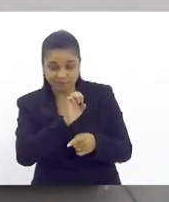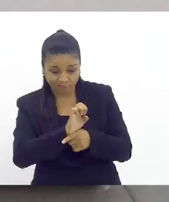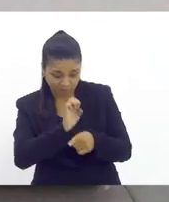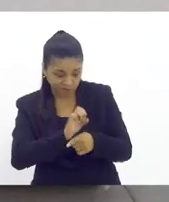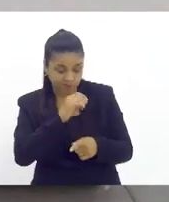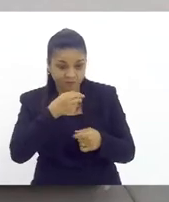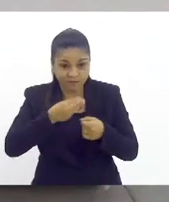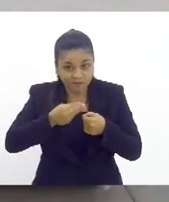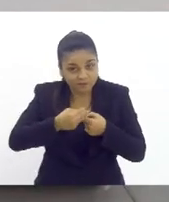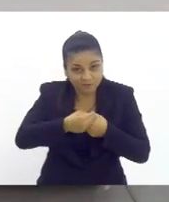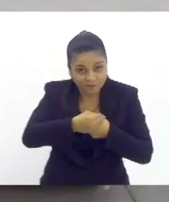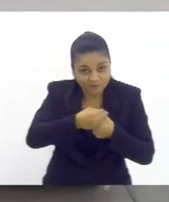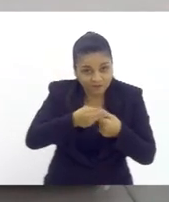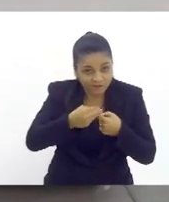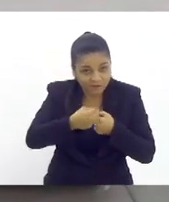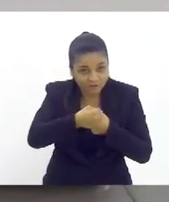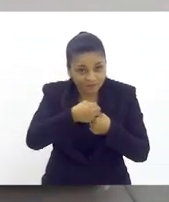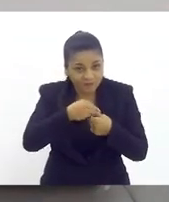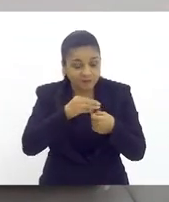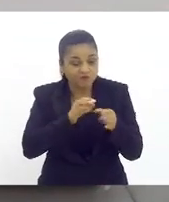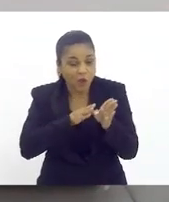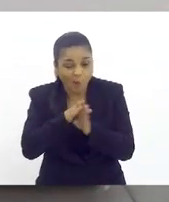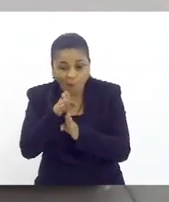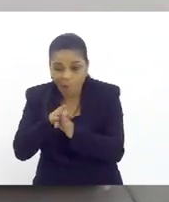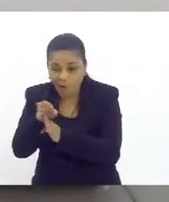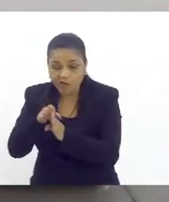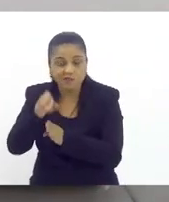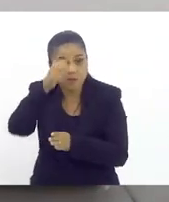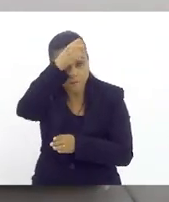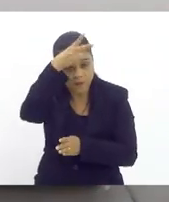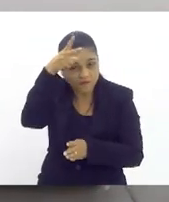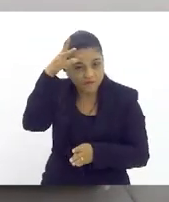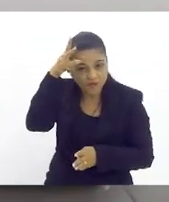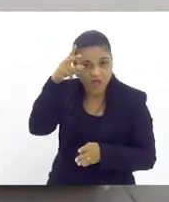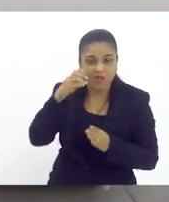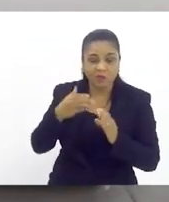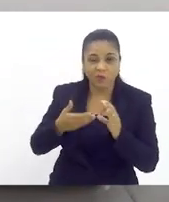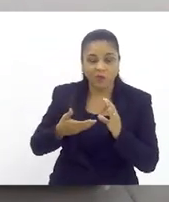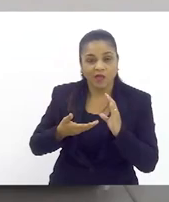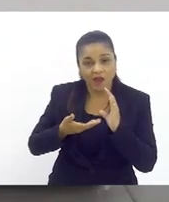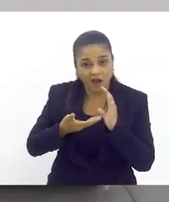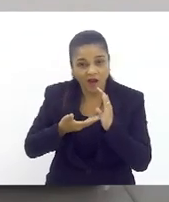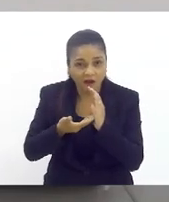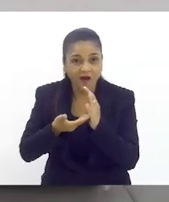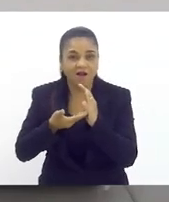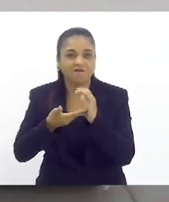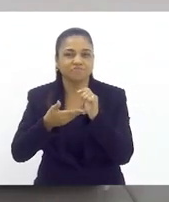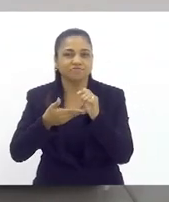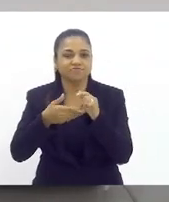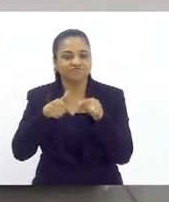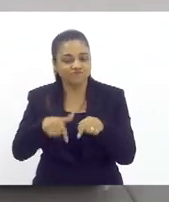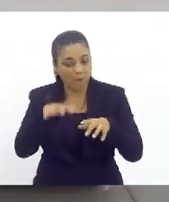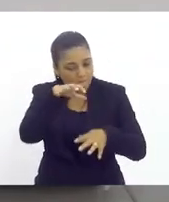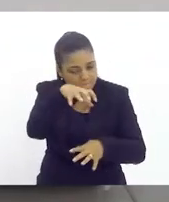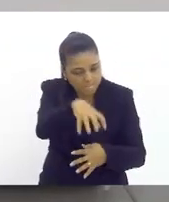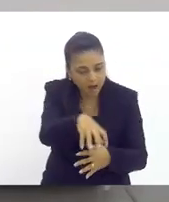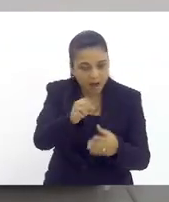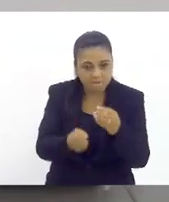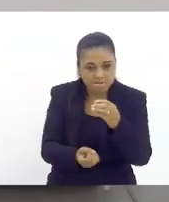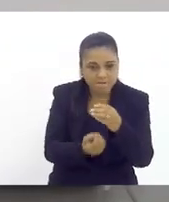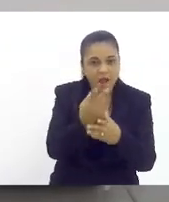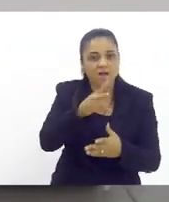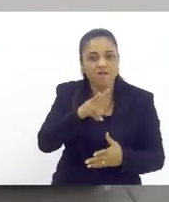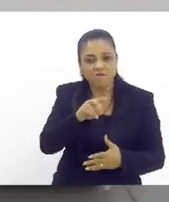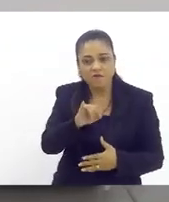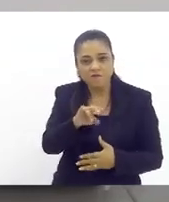ele já põe uma orientação para o próprio Prefeito e a Câmara não vamos fazer uma unidade conservação aqui vamos fazer um